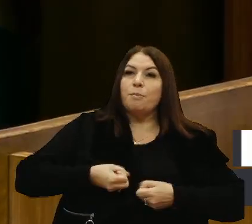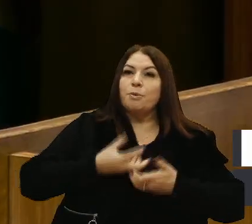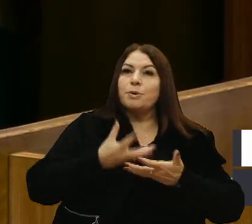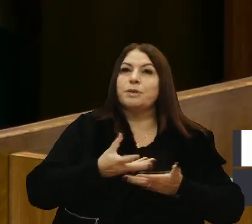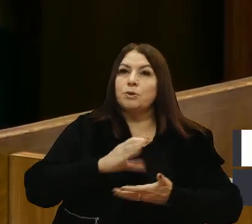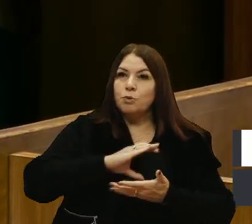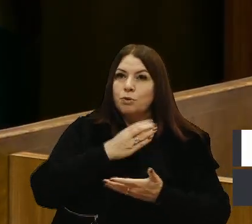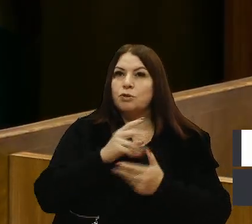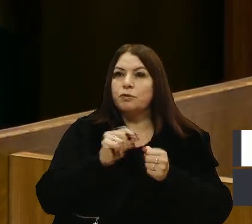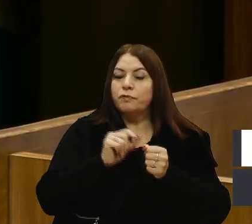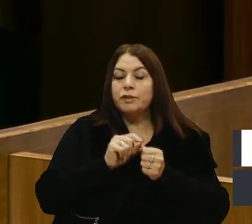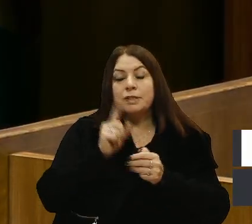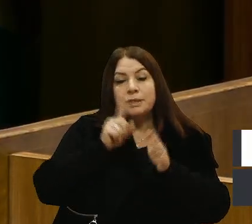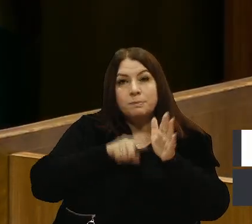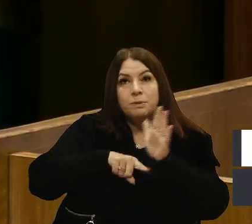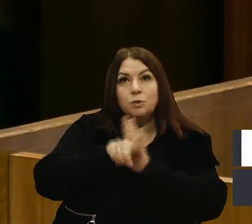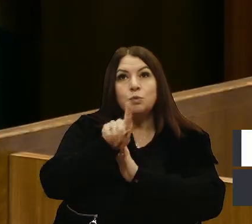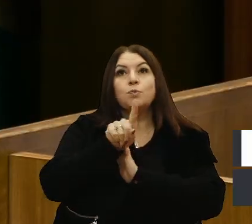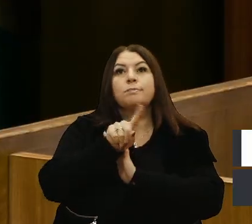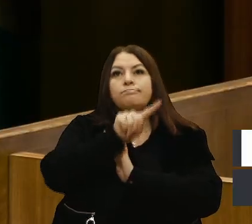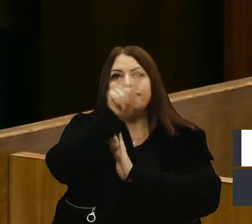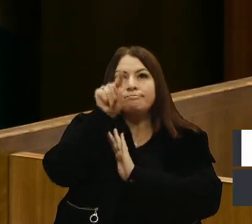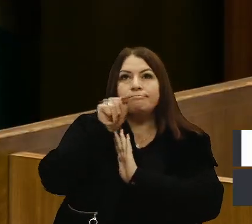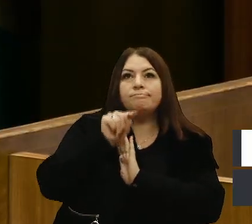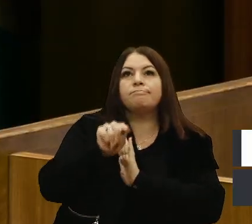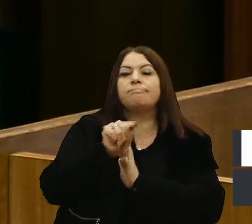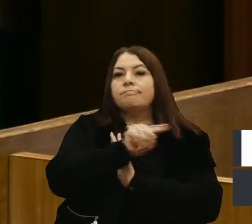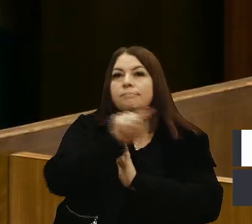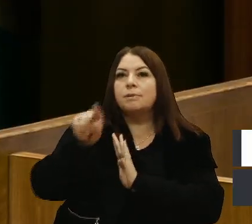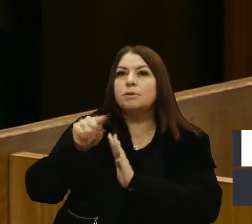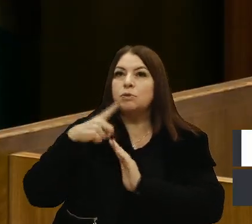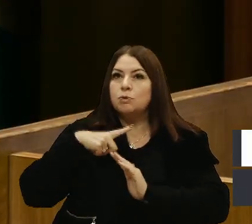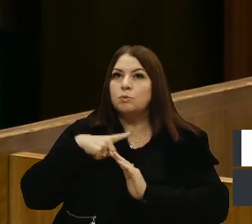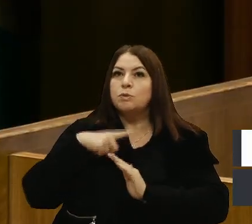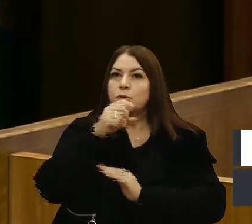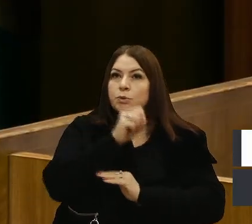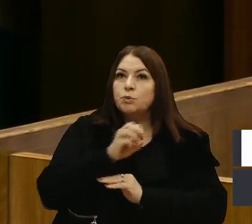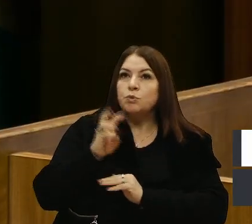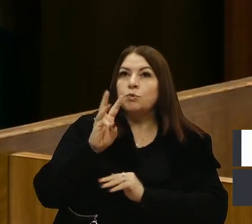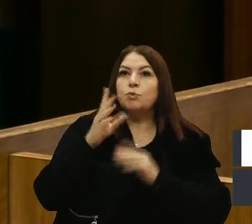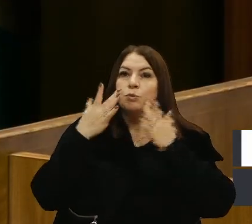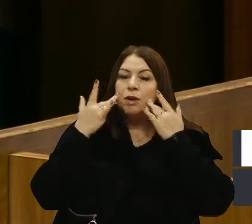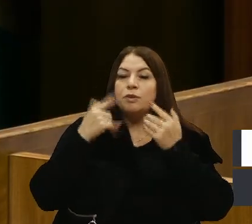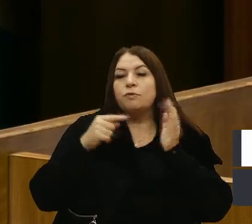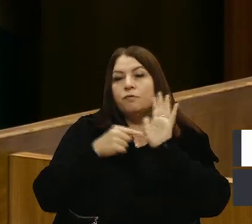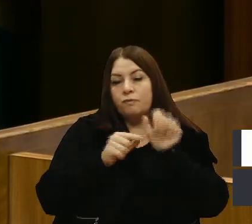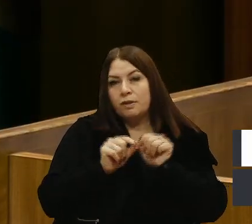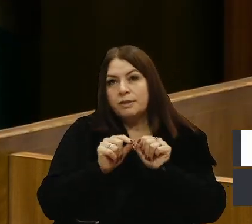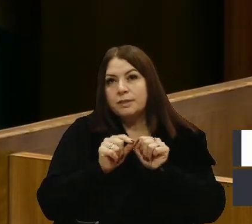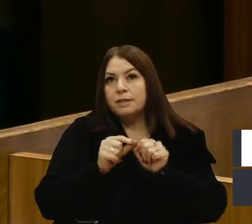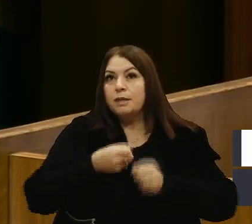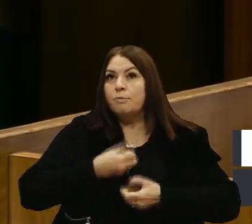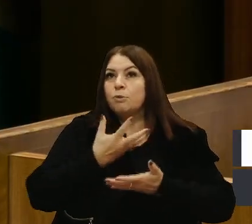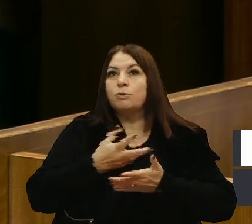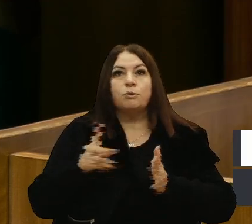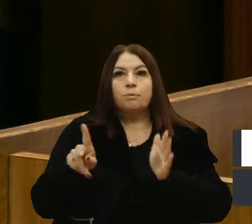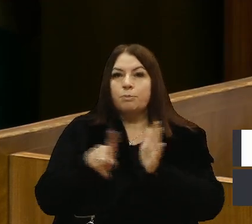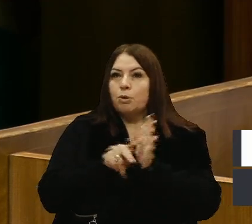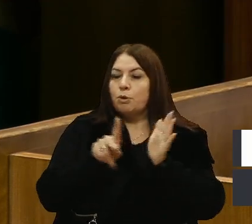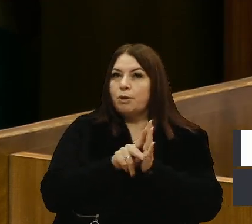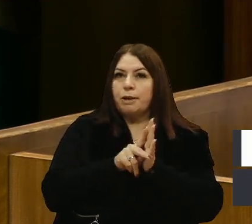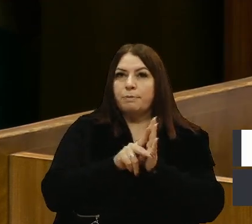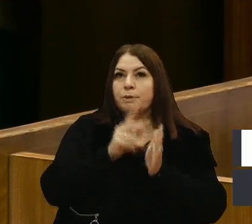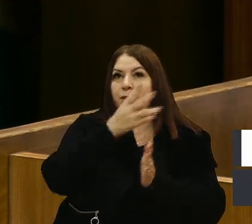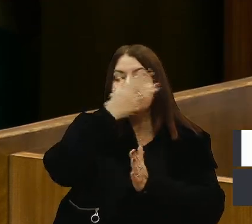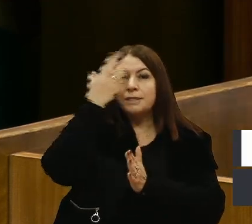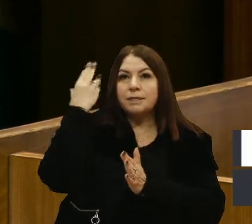coragem de fazer essa pergunta em voz alta. E é isto que este espetáculo faz. A poesia não pertence às estantes